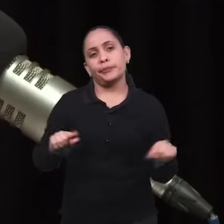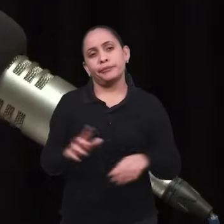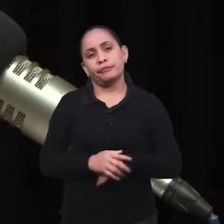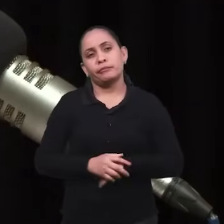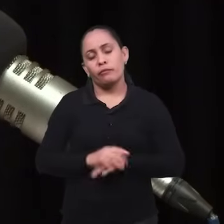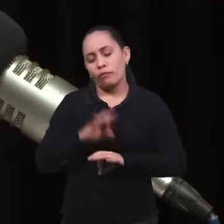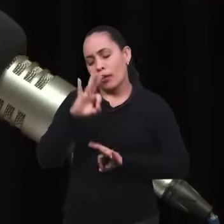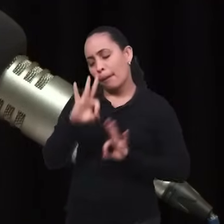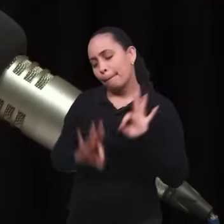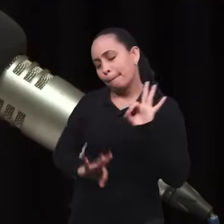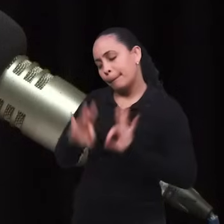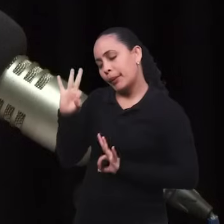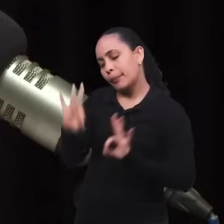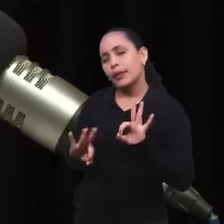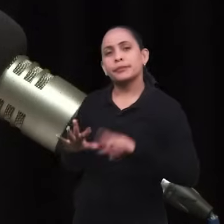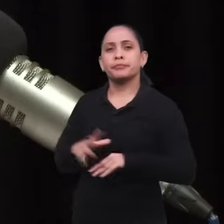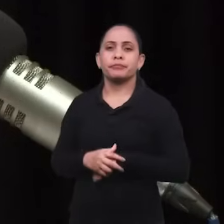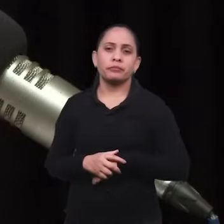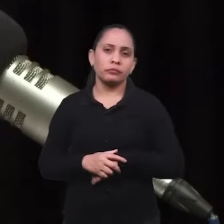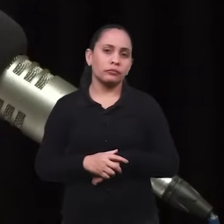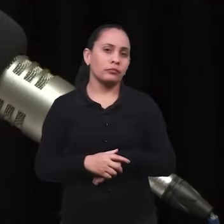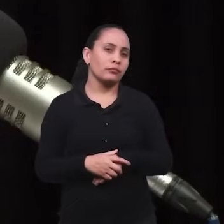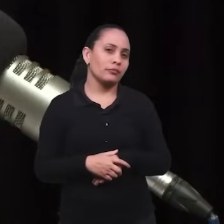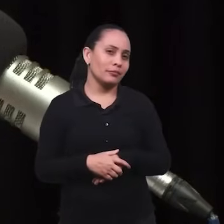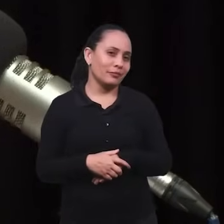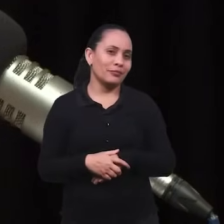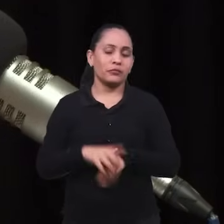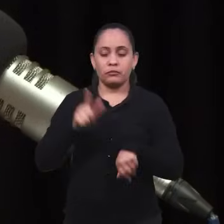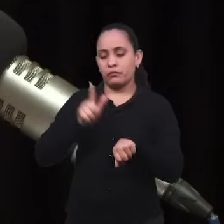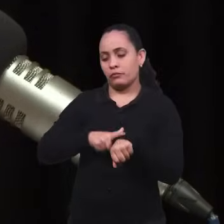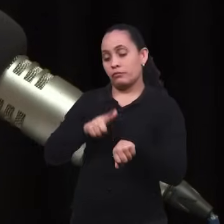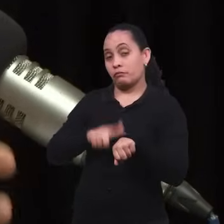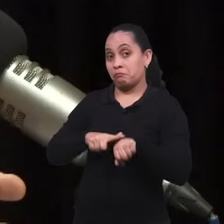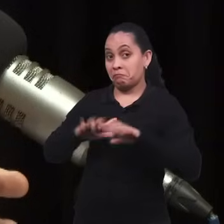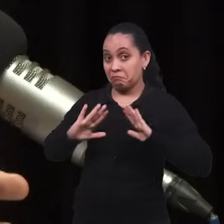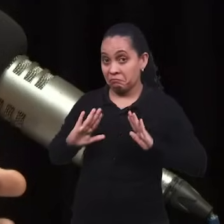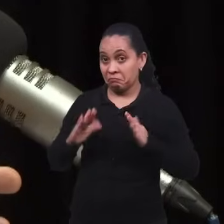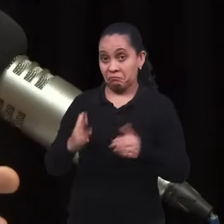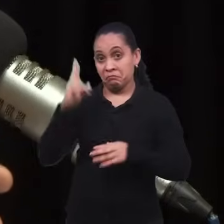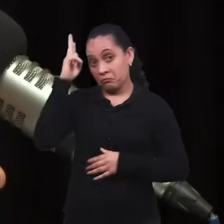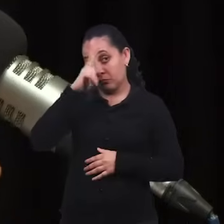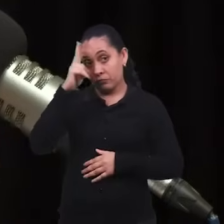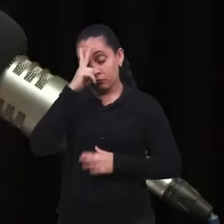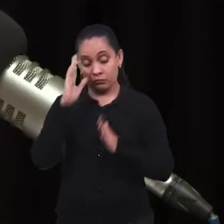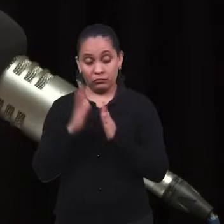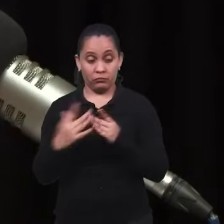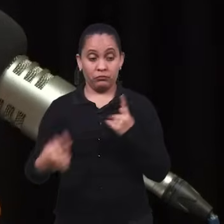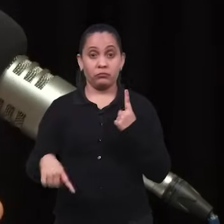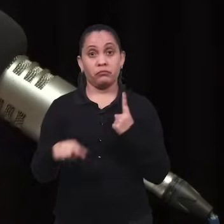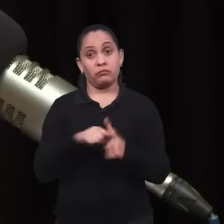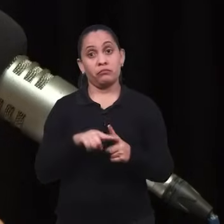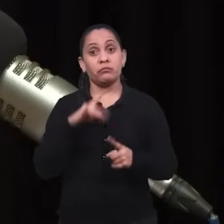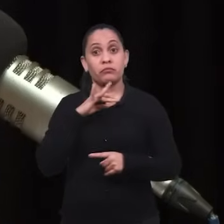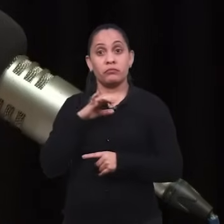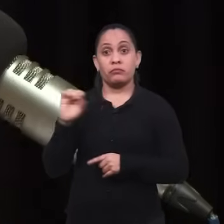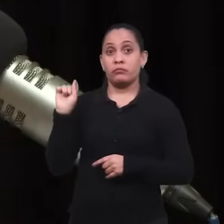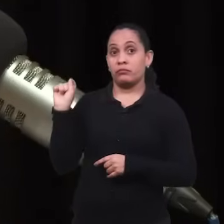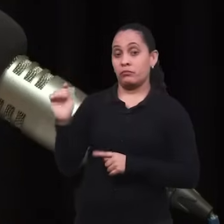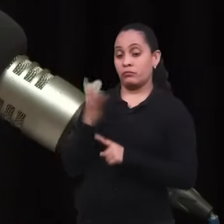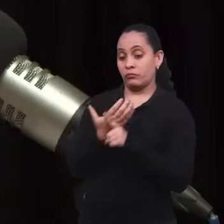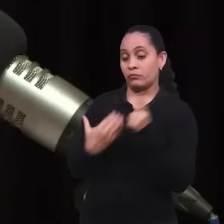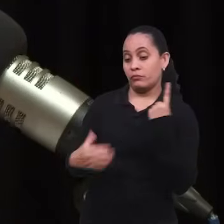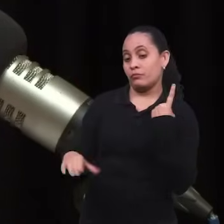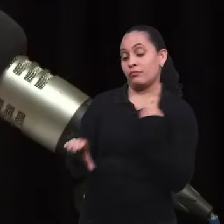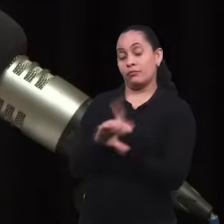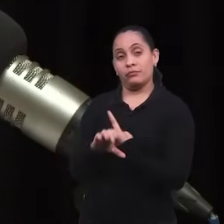exemplo, preparar, e aqui eu vou trazer um momento específico da história da igreja, ou da vida da igreja, do dia a dia da igreja, que é o